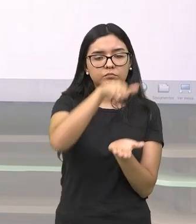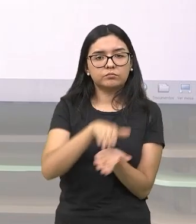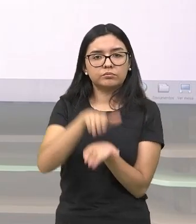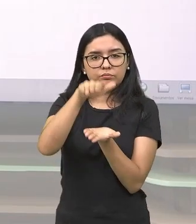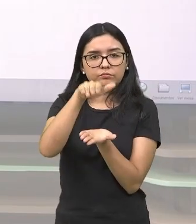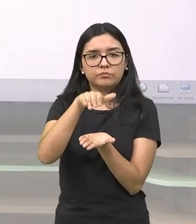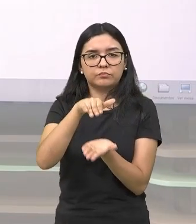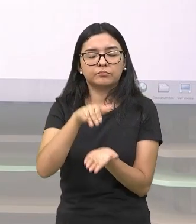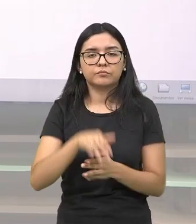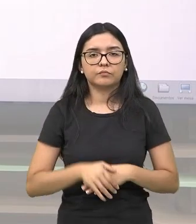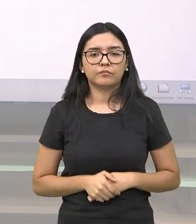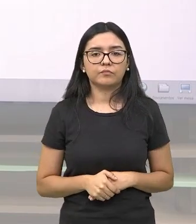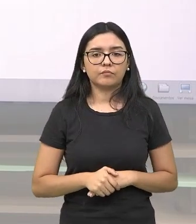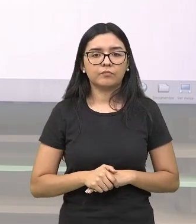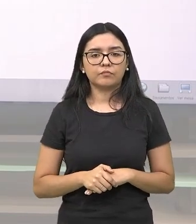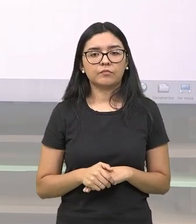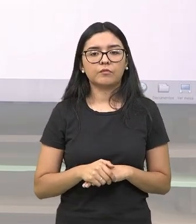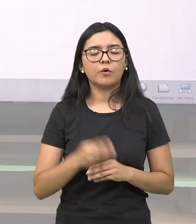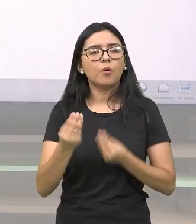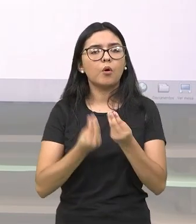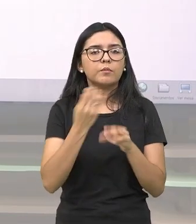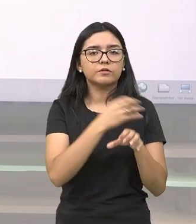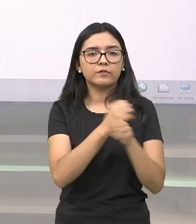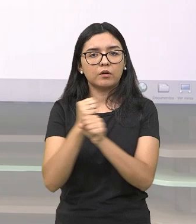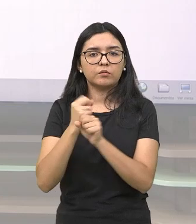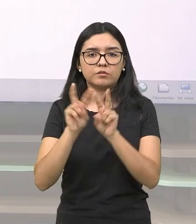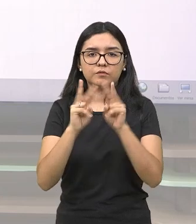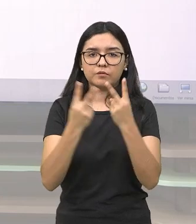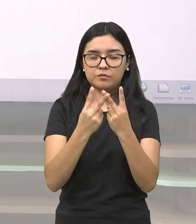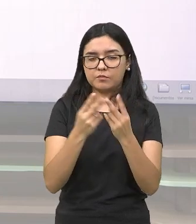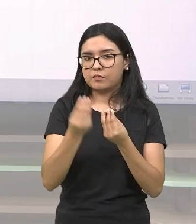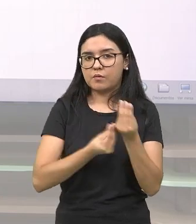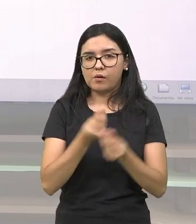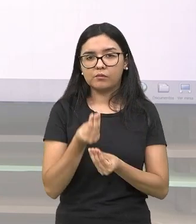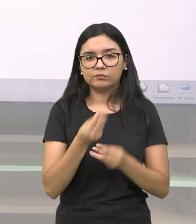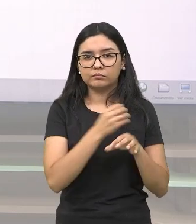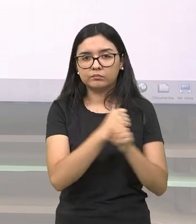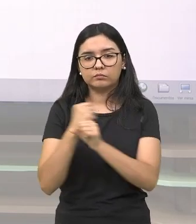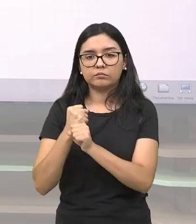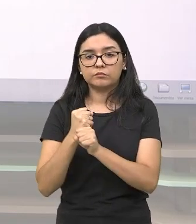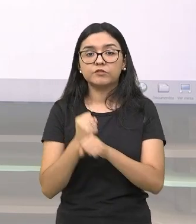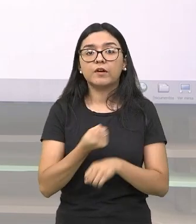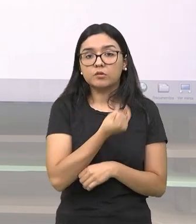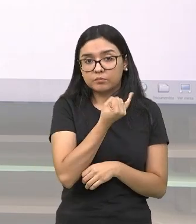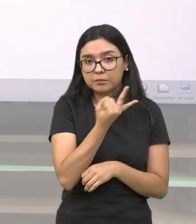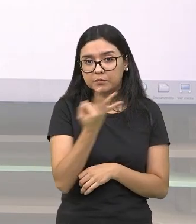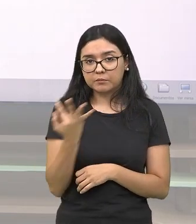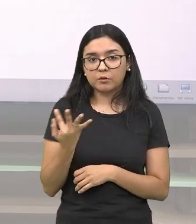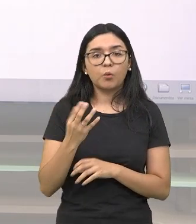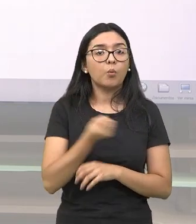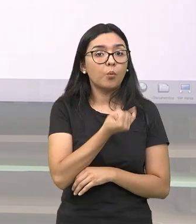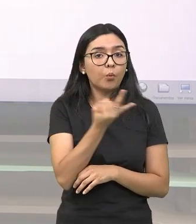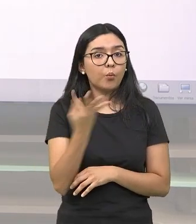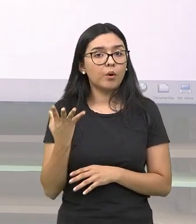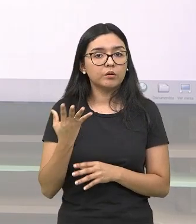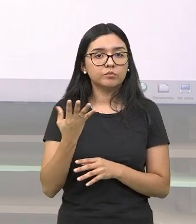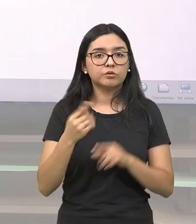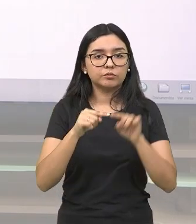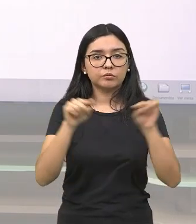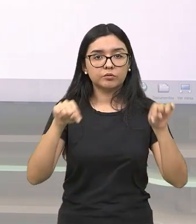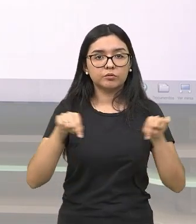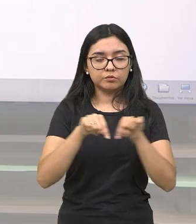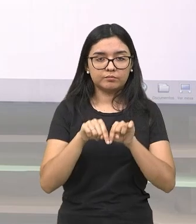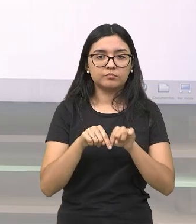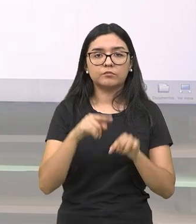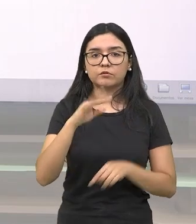nosso empilhamento. Como que nós vamos calcular o volume nesse caso? Nós vamos contar quantos tijolos nós temos.